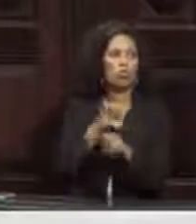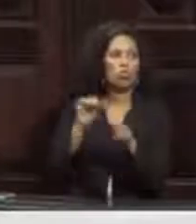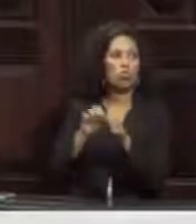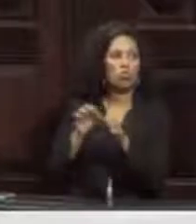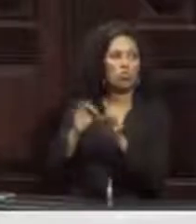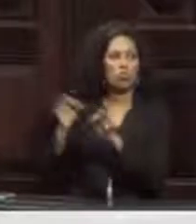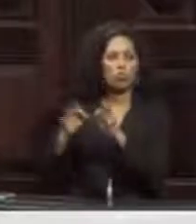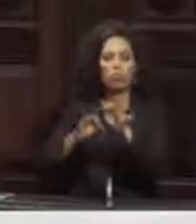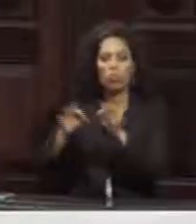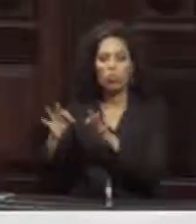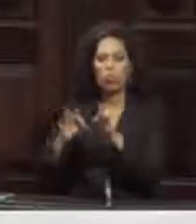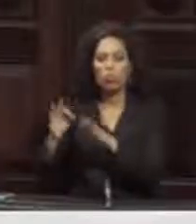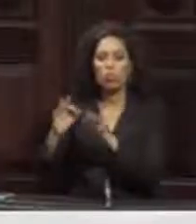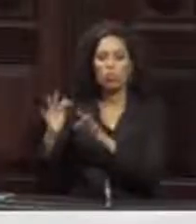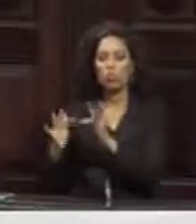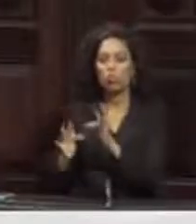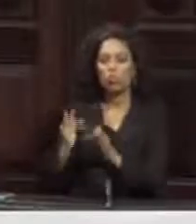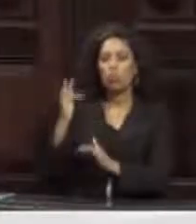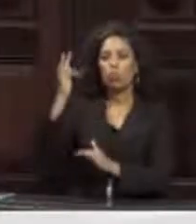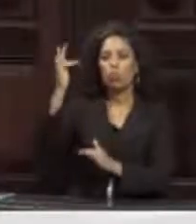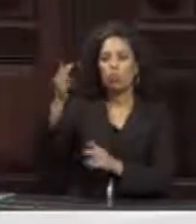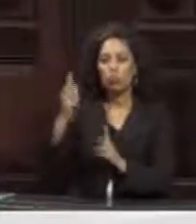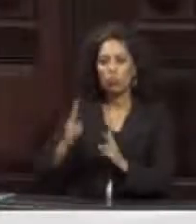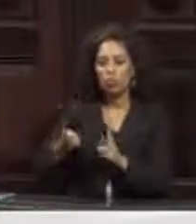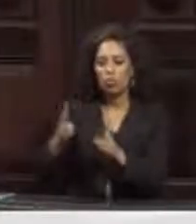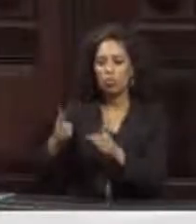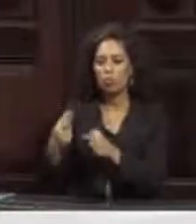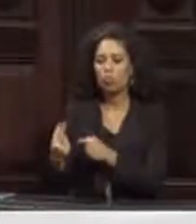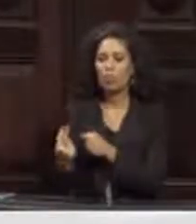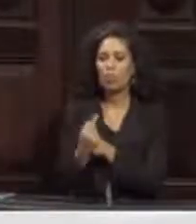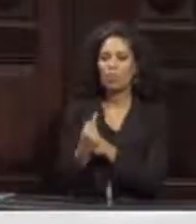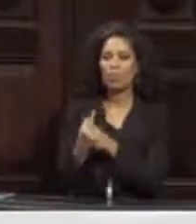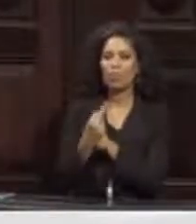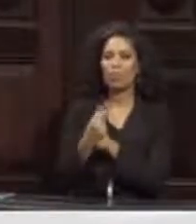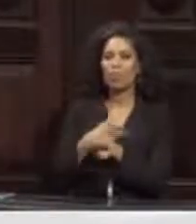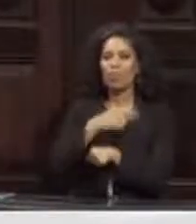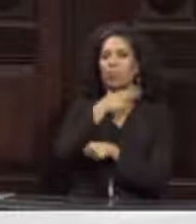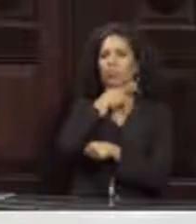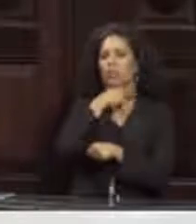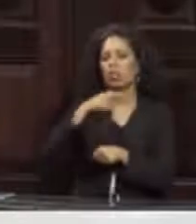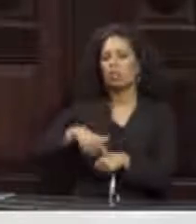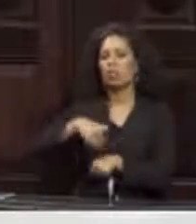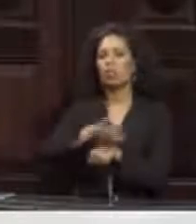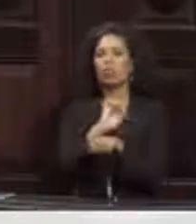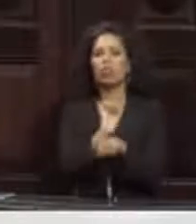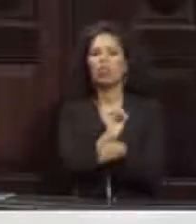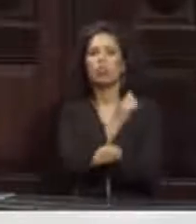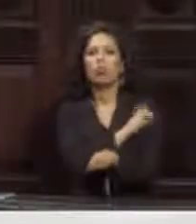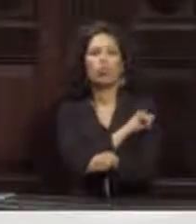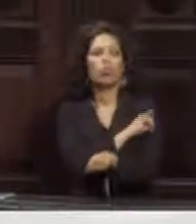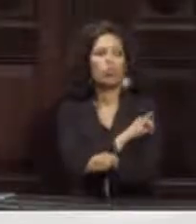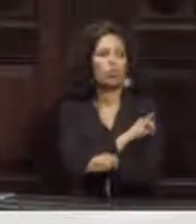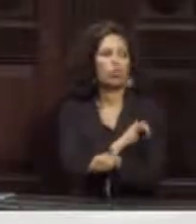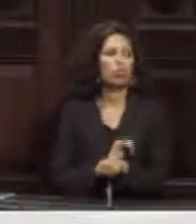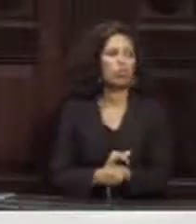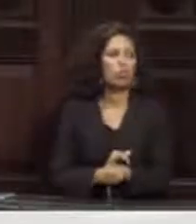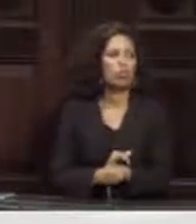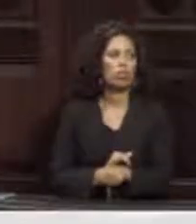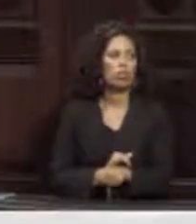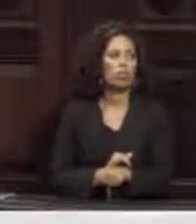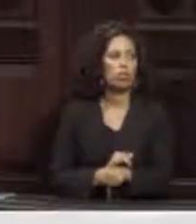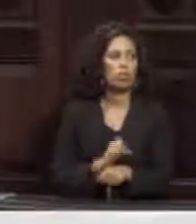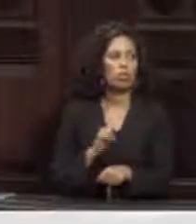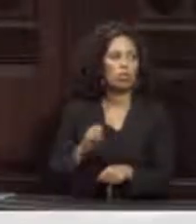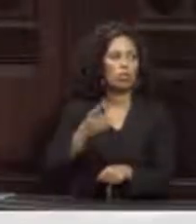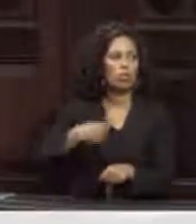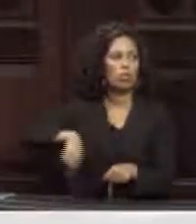irão comprometer cada vez mais o endividamento do governo do Estado do Rio de Janeiro. Eu queria me